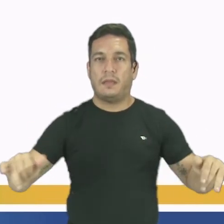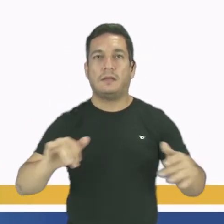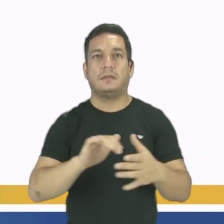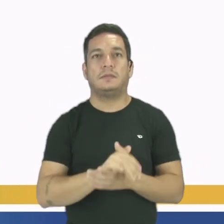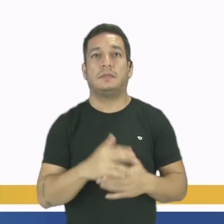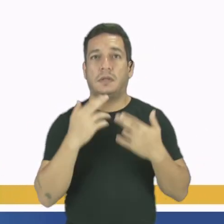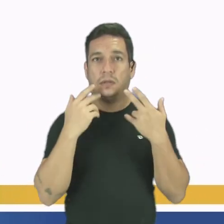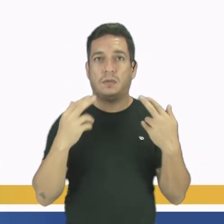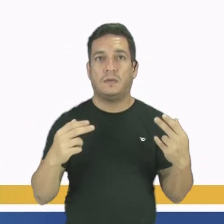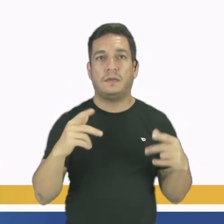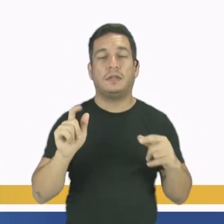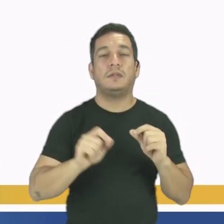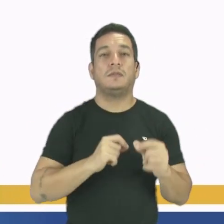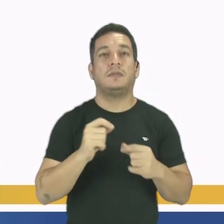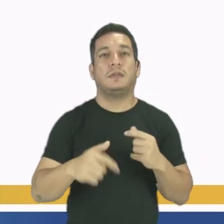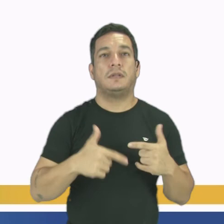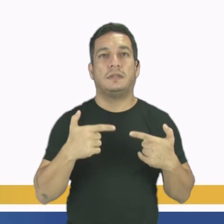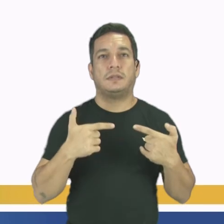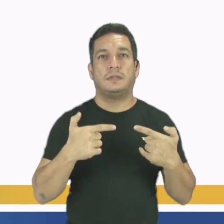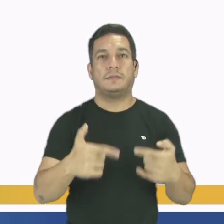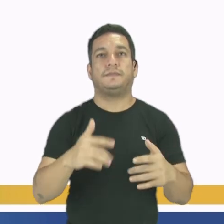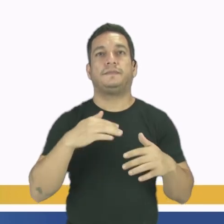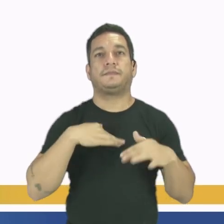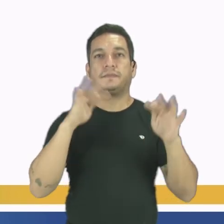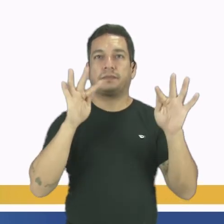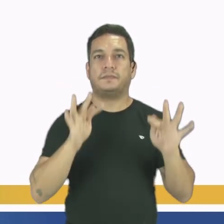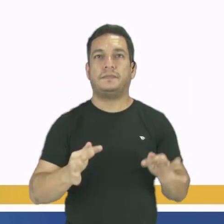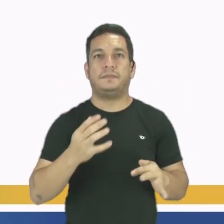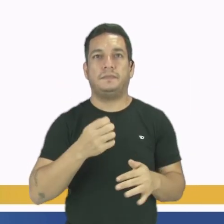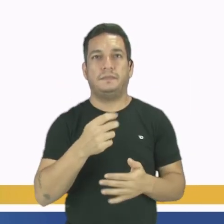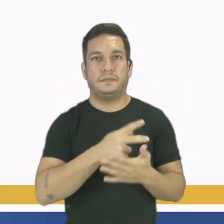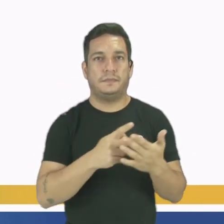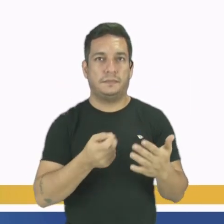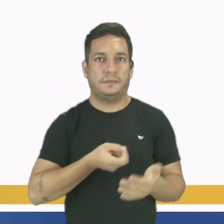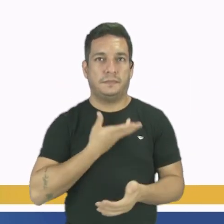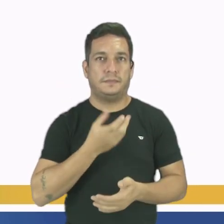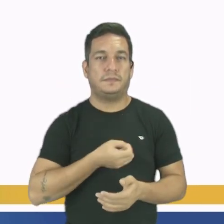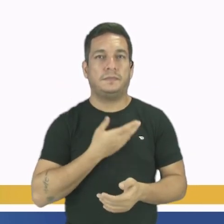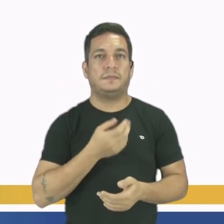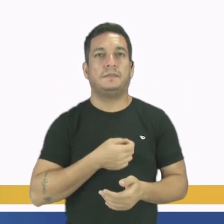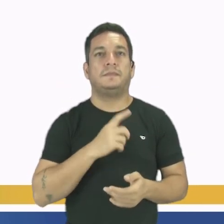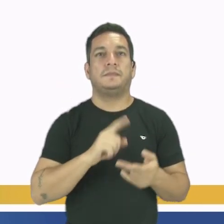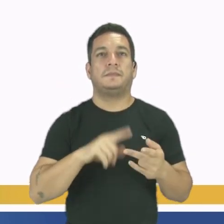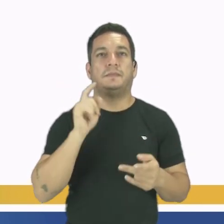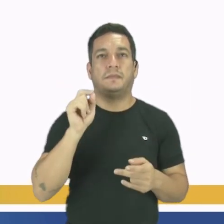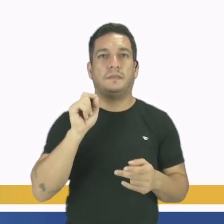A novidade era a guerra entre o feliz poeta e o esfomeado,